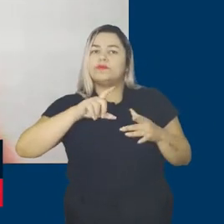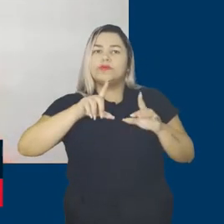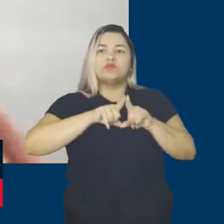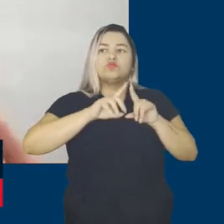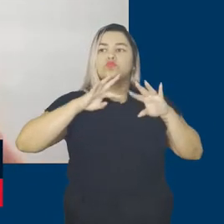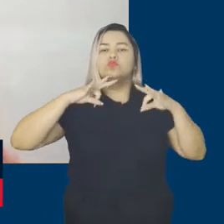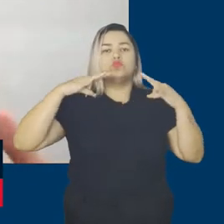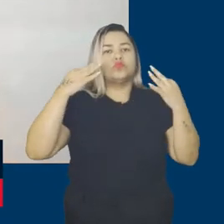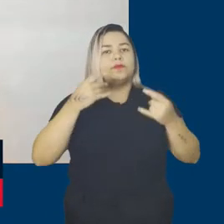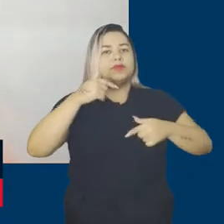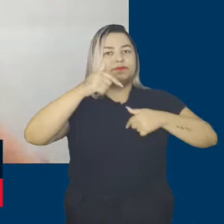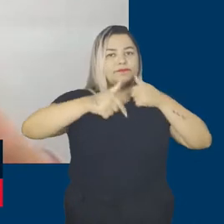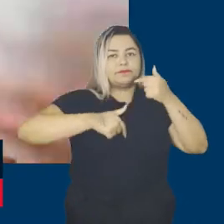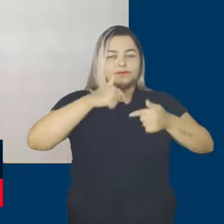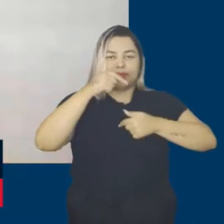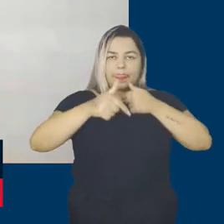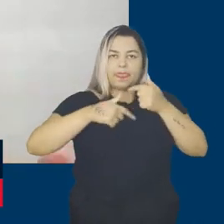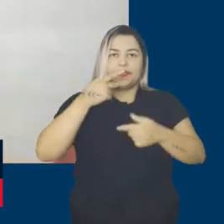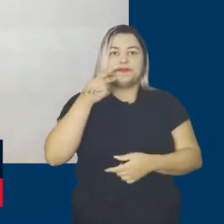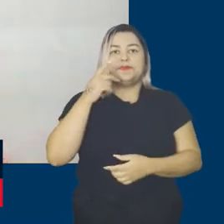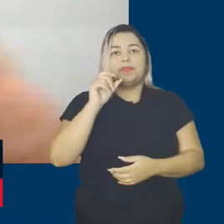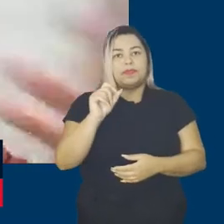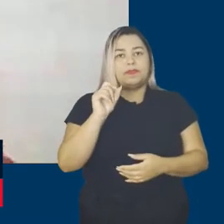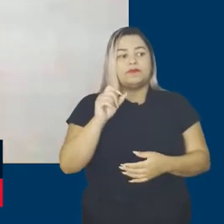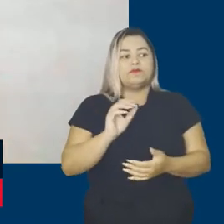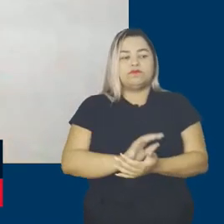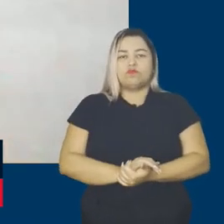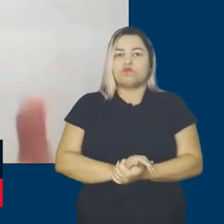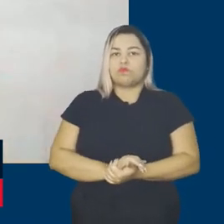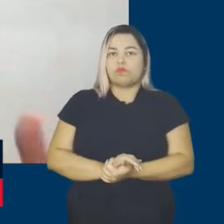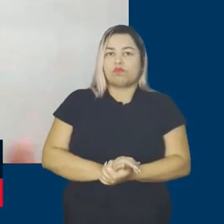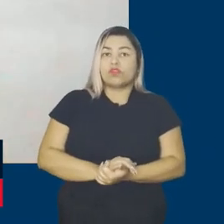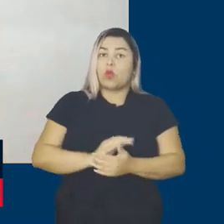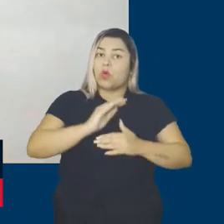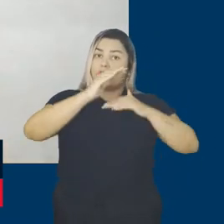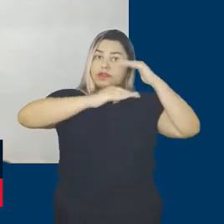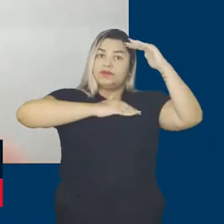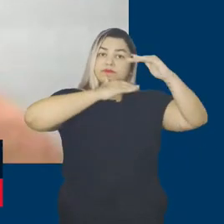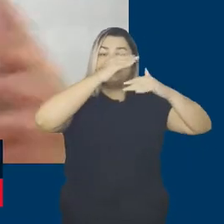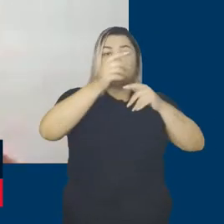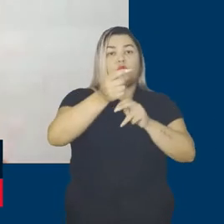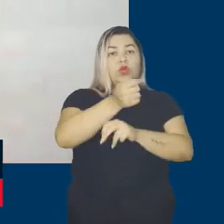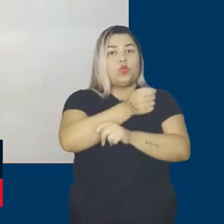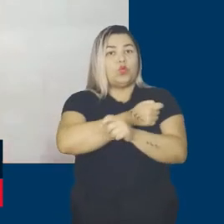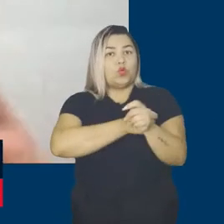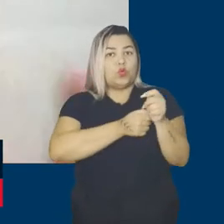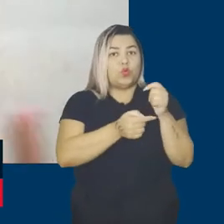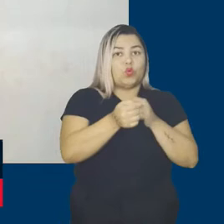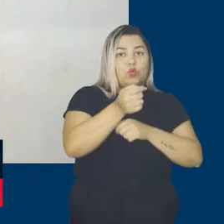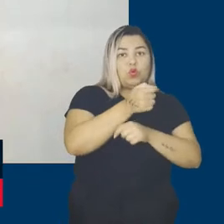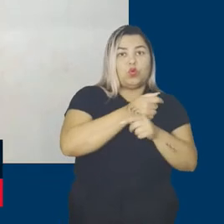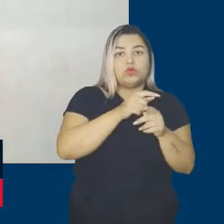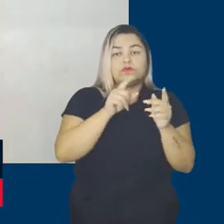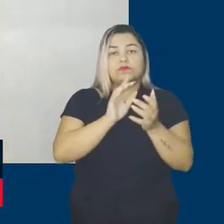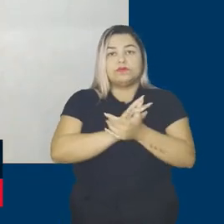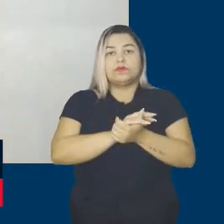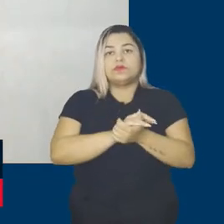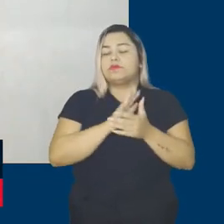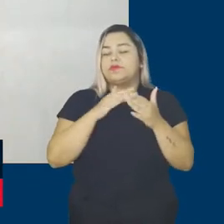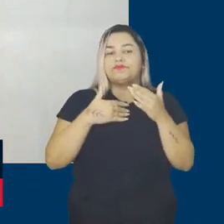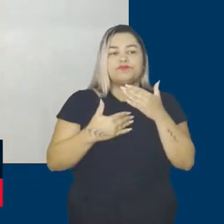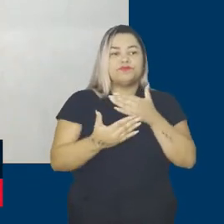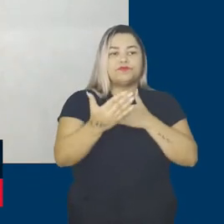produtos e serviços para garantir, né, o crescimento econômico, a industrialização e assim por